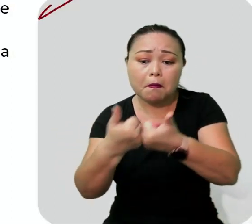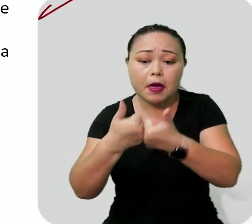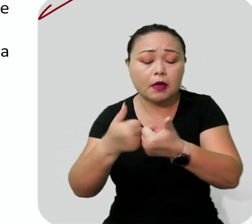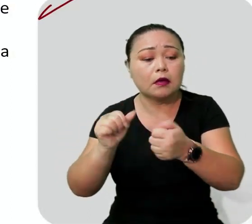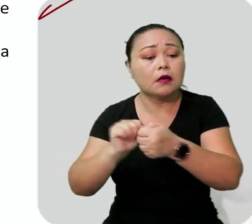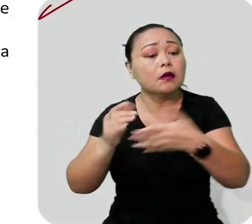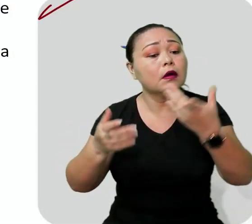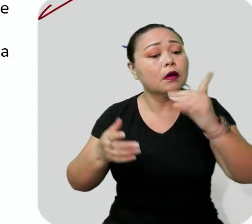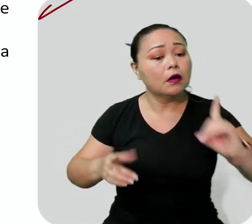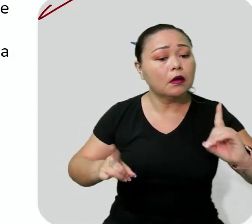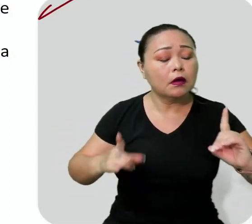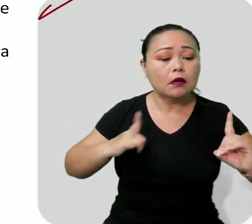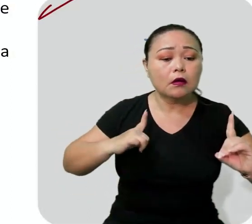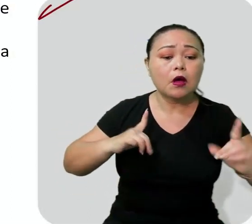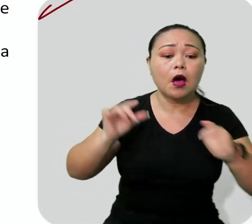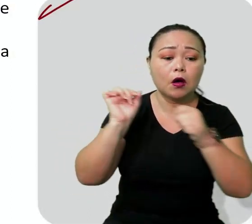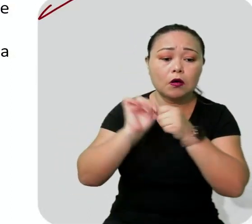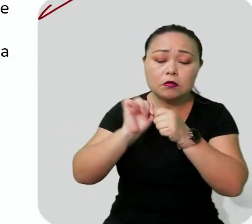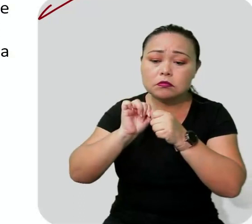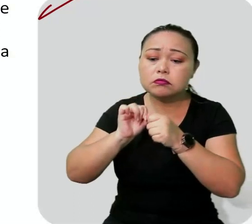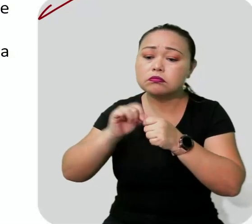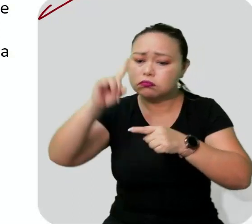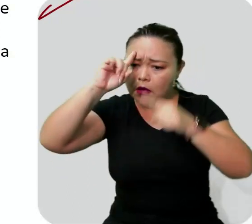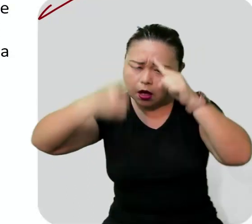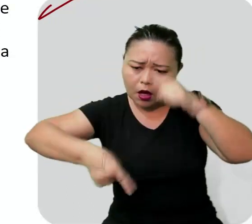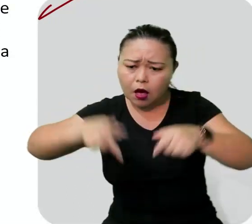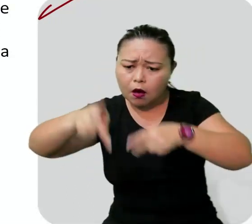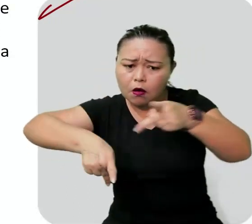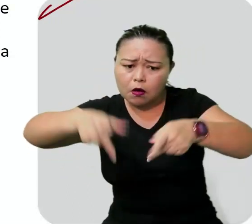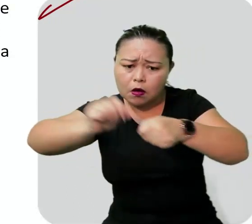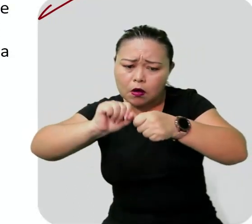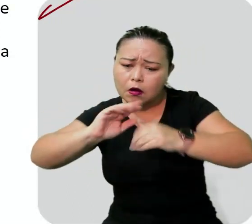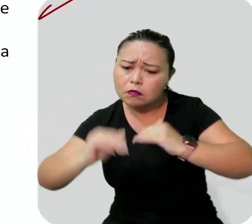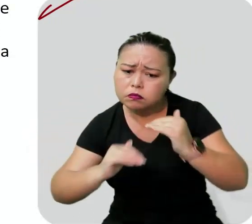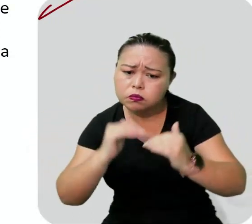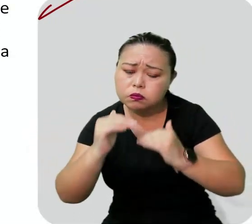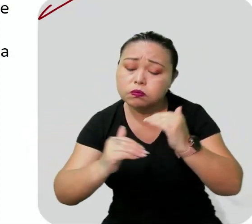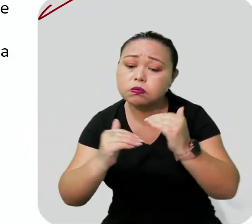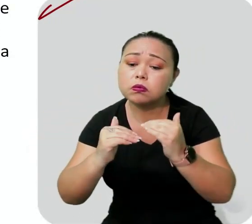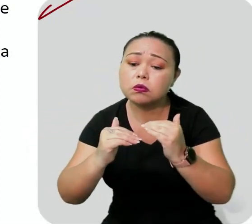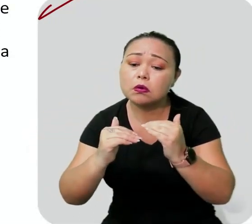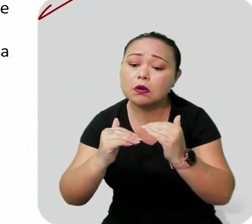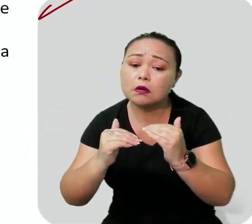D. Domesticado por populações que desenvolveram